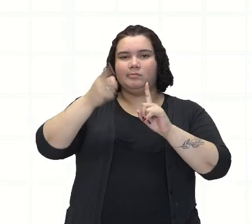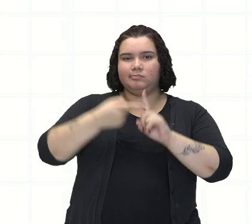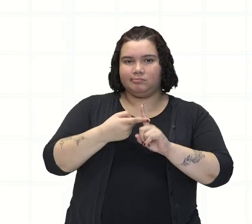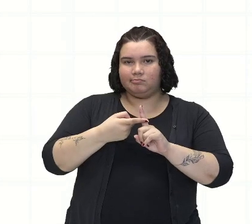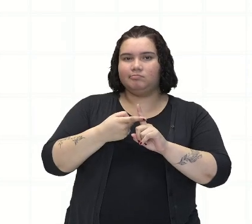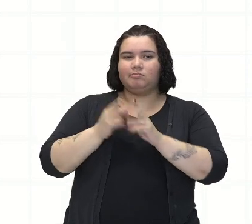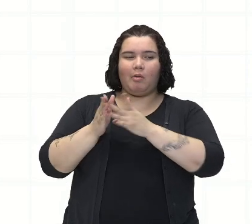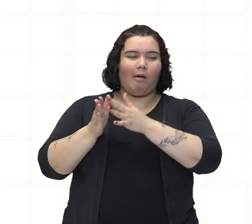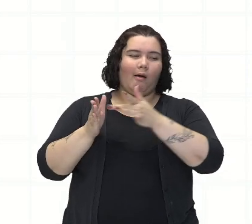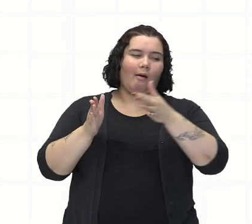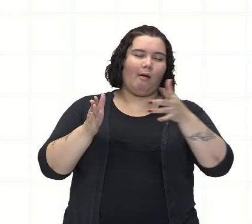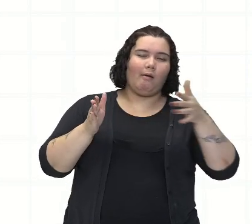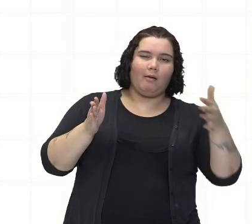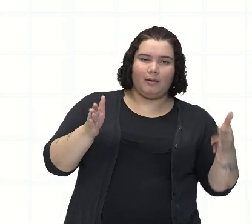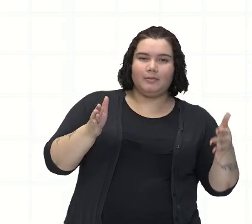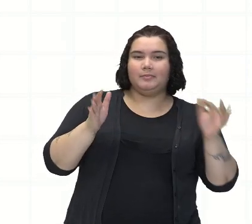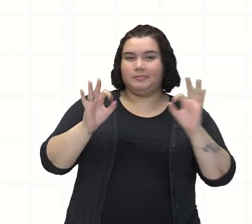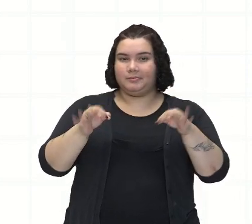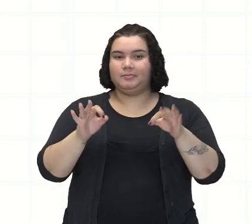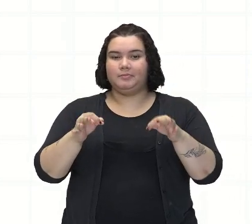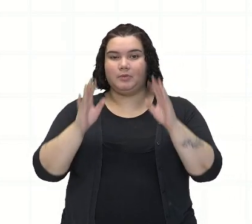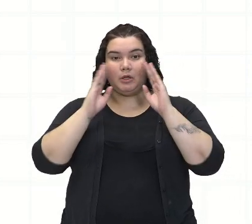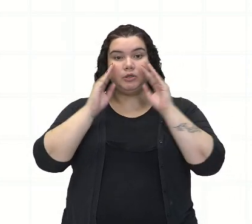focado nessa situação